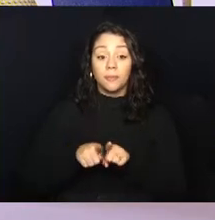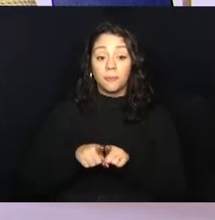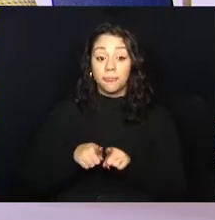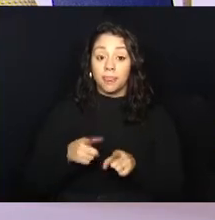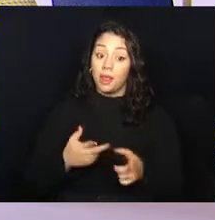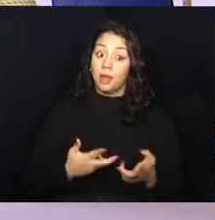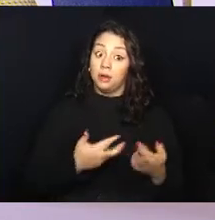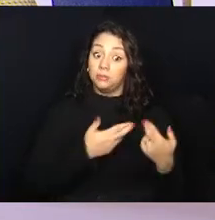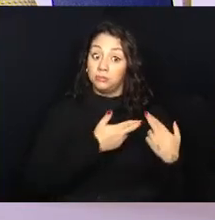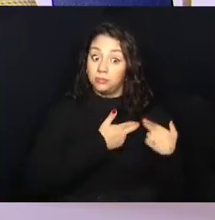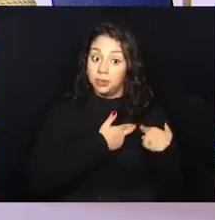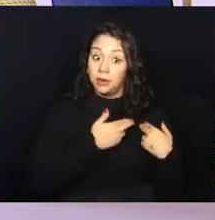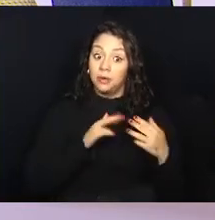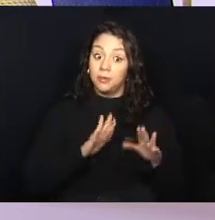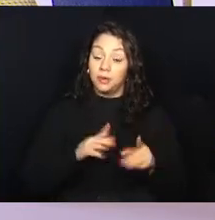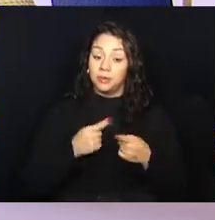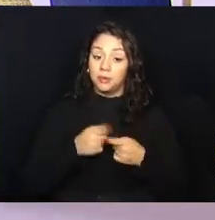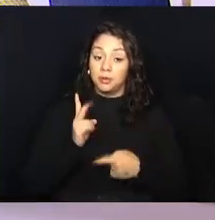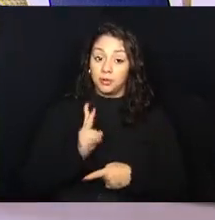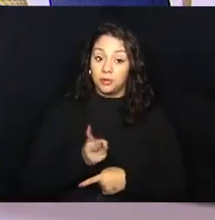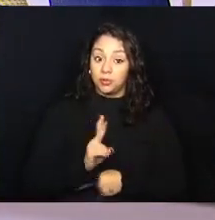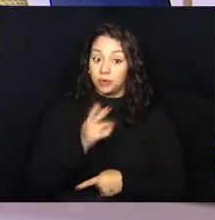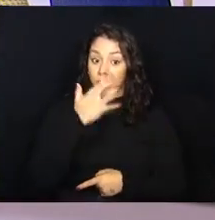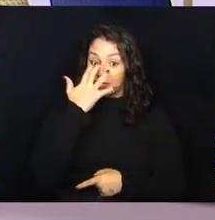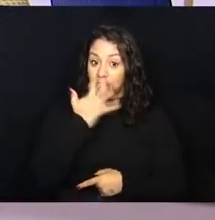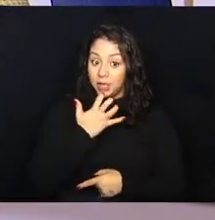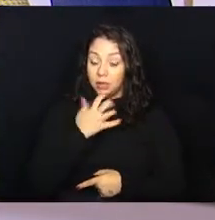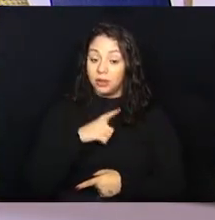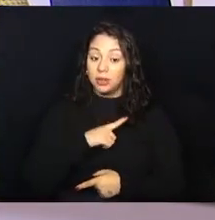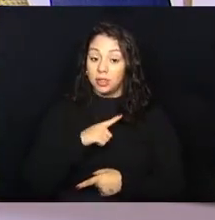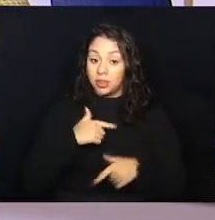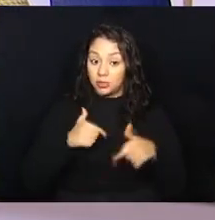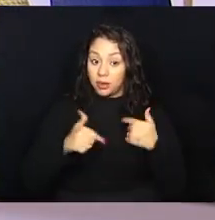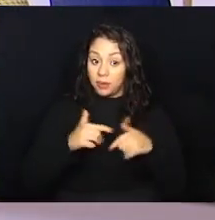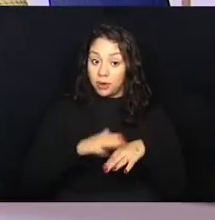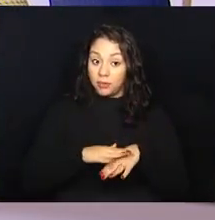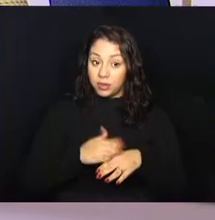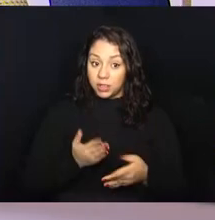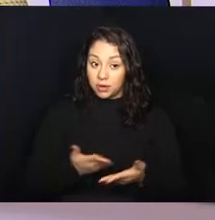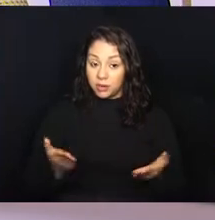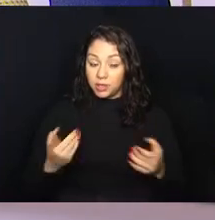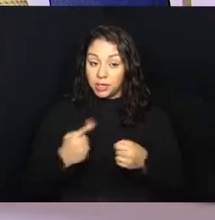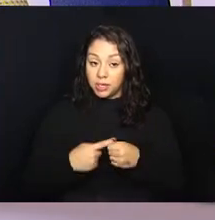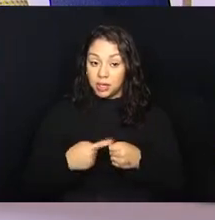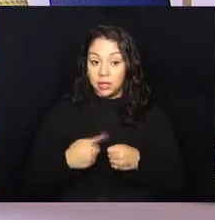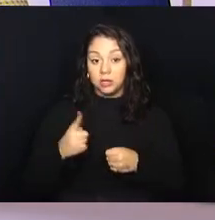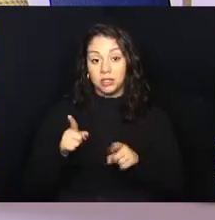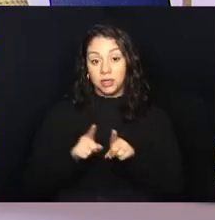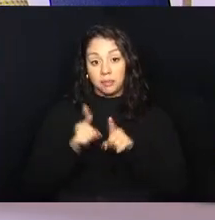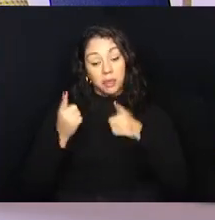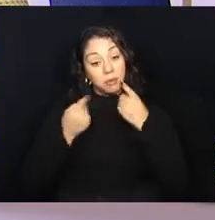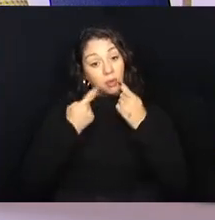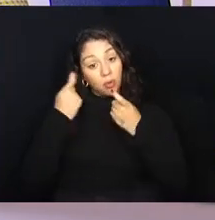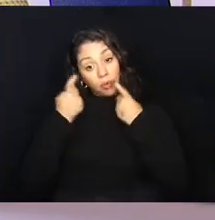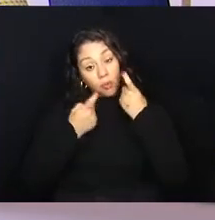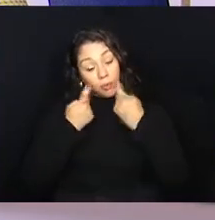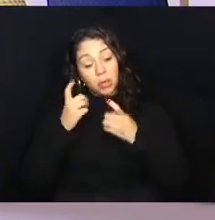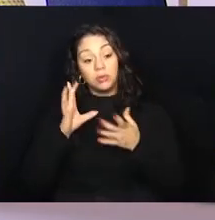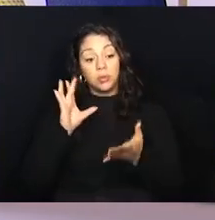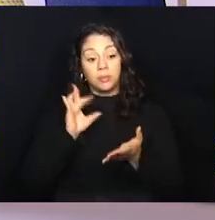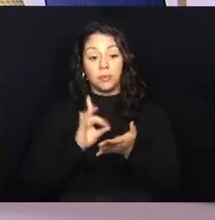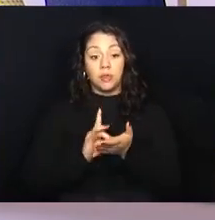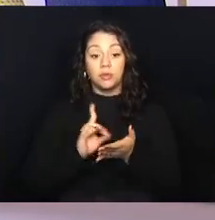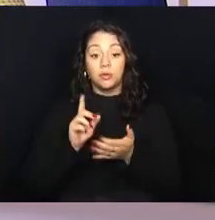e isso aumenta a responsabilidade você tem que continuar sendo sério fazendo o trabalho para cidade e se preocupando